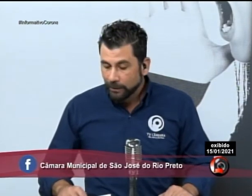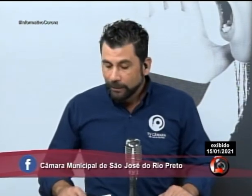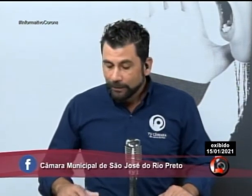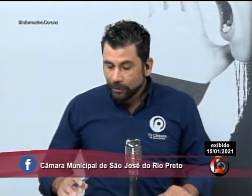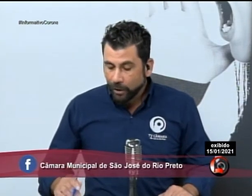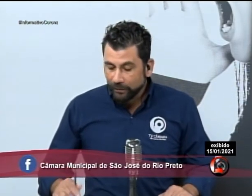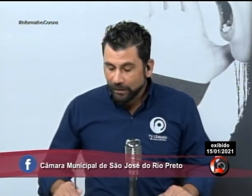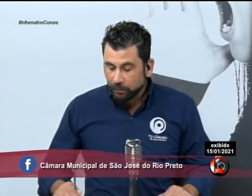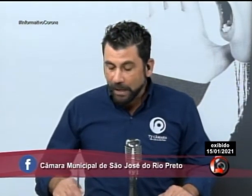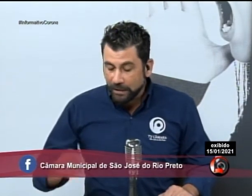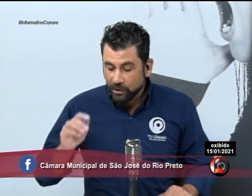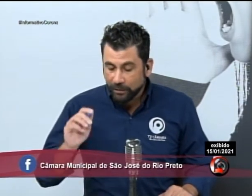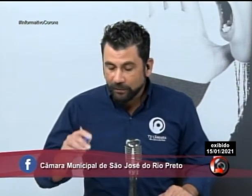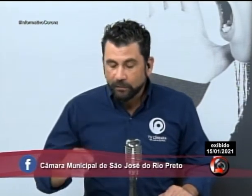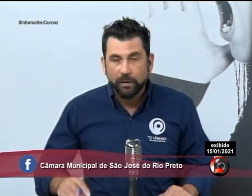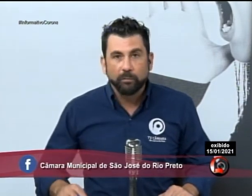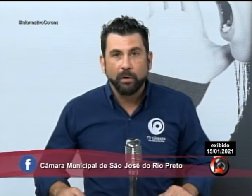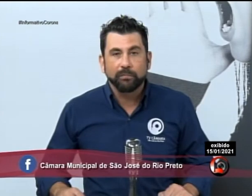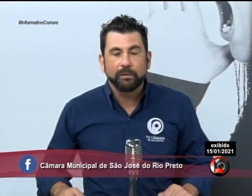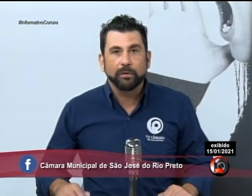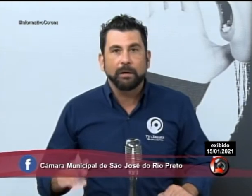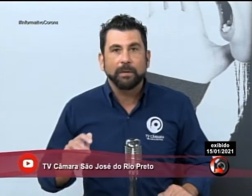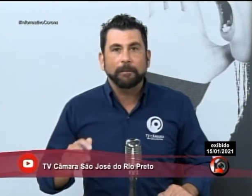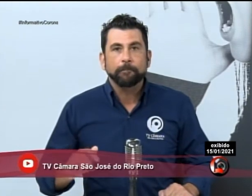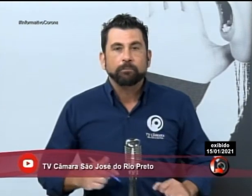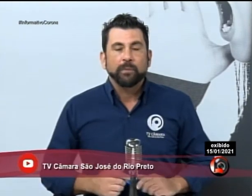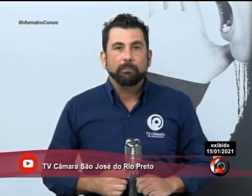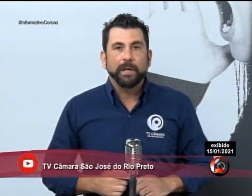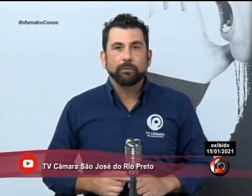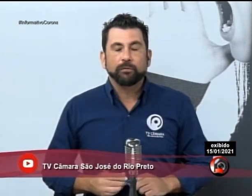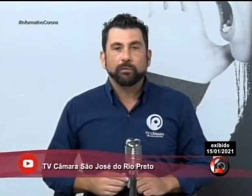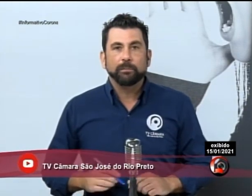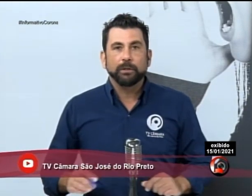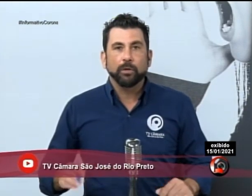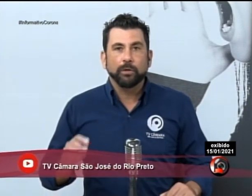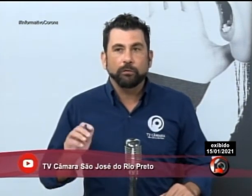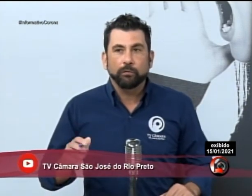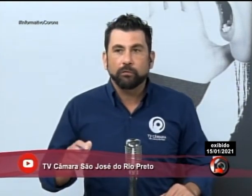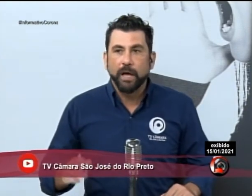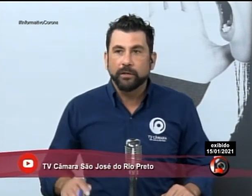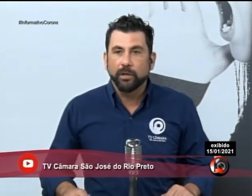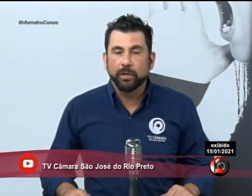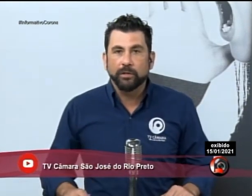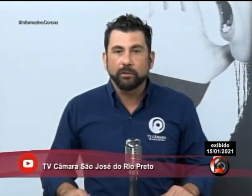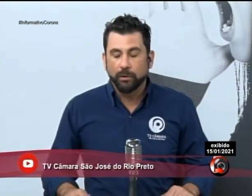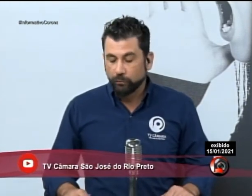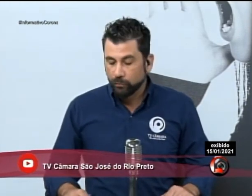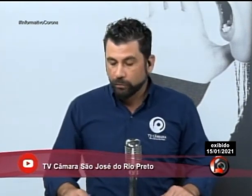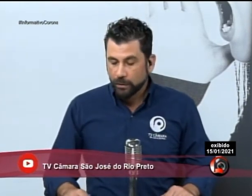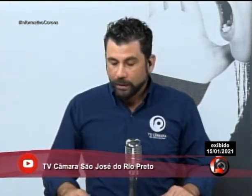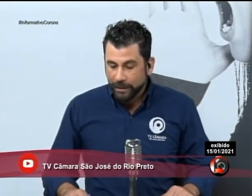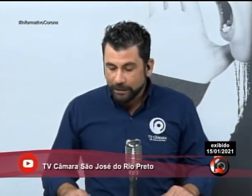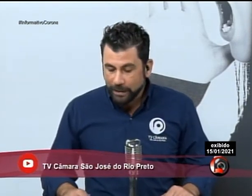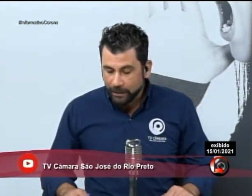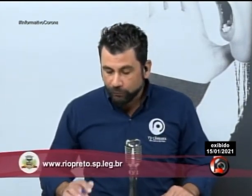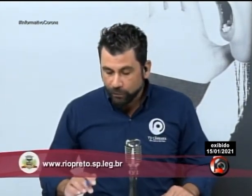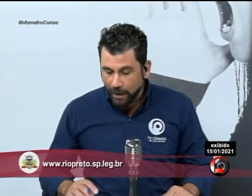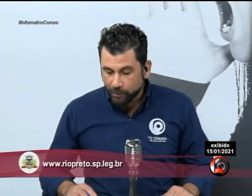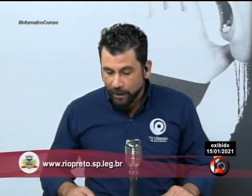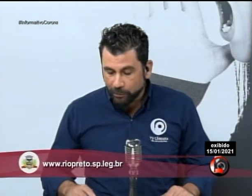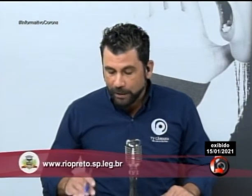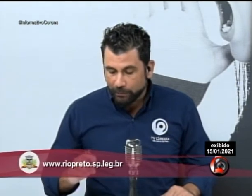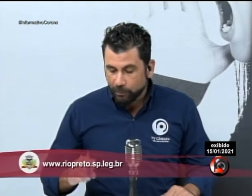compartilhe nossas páginas. E estamos ao vivo também pelo streaming do nosso site, anote aí o nosso